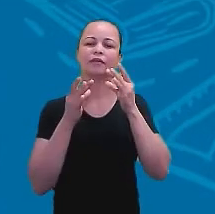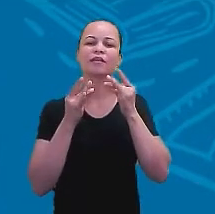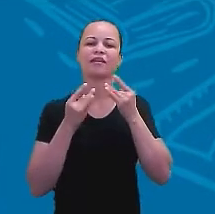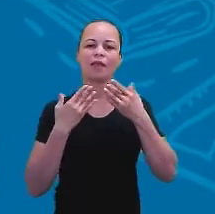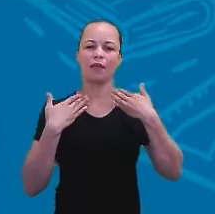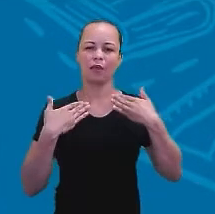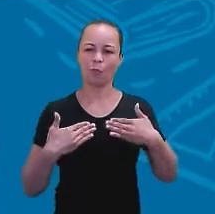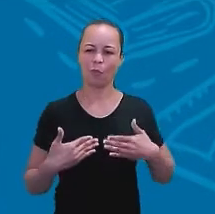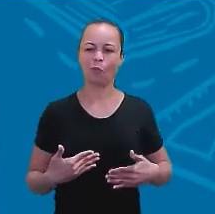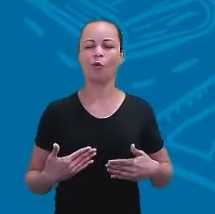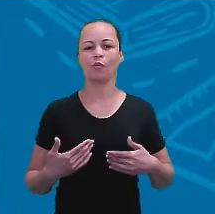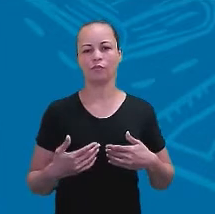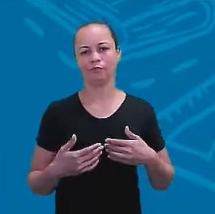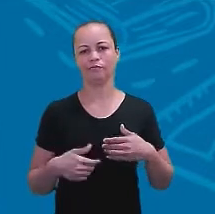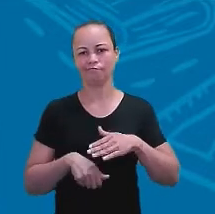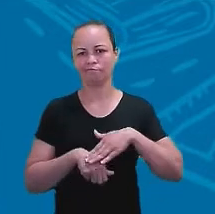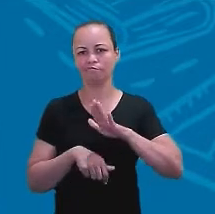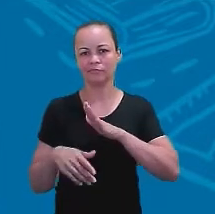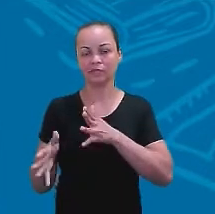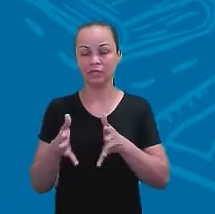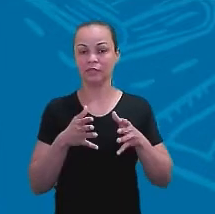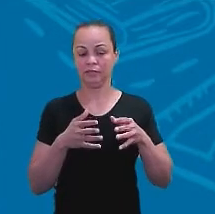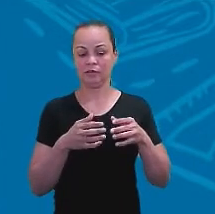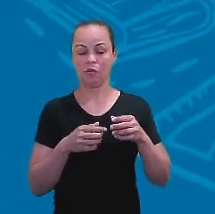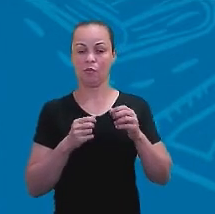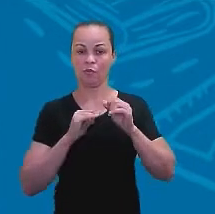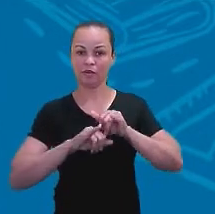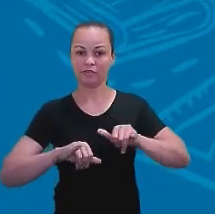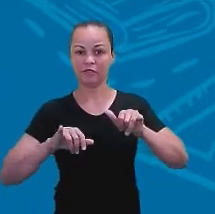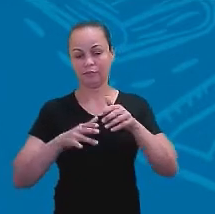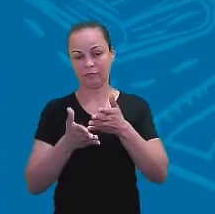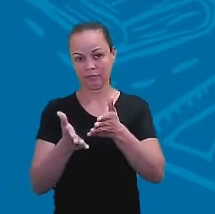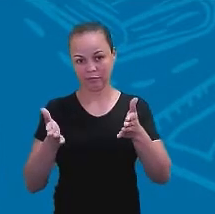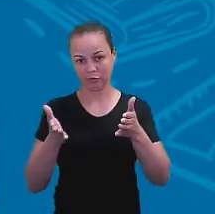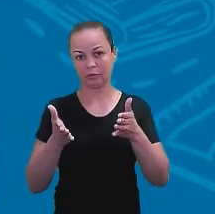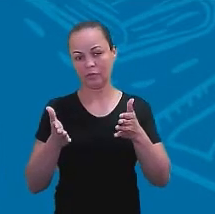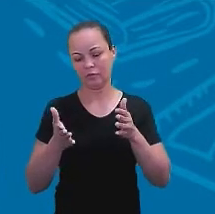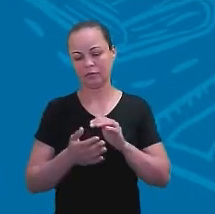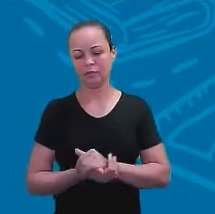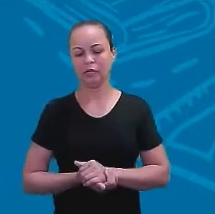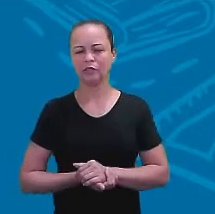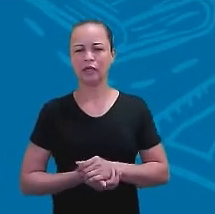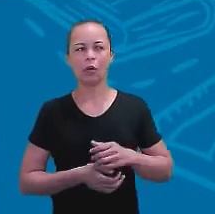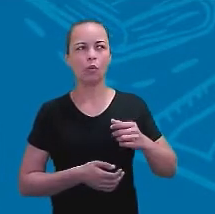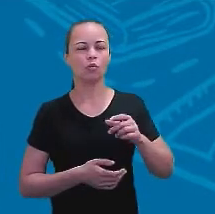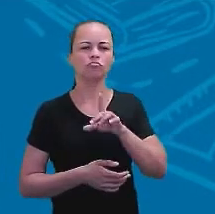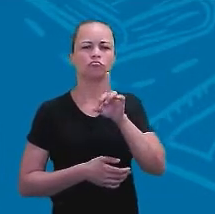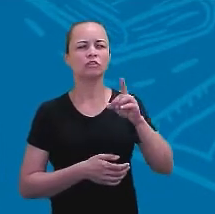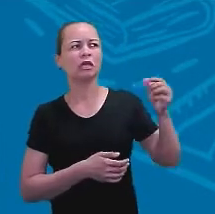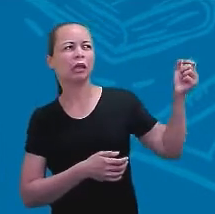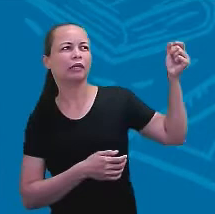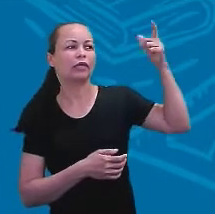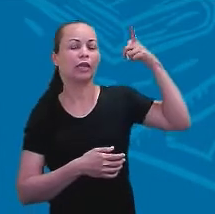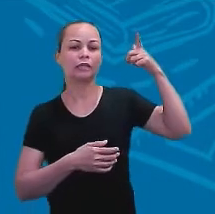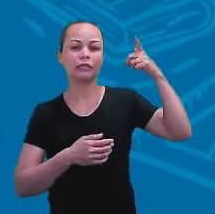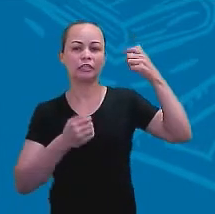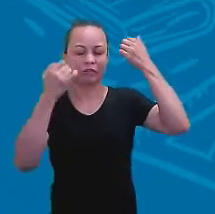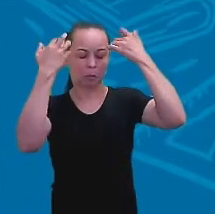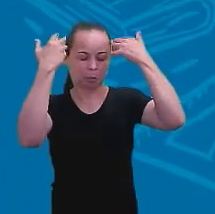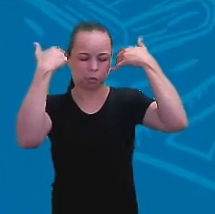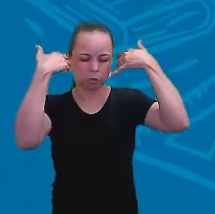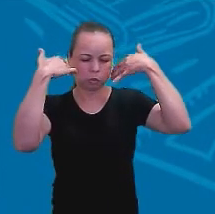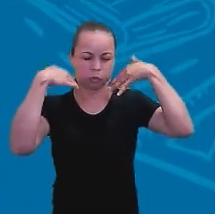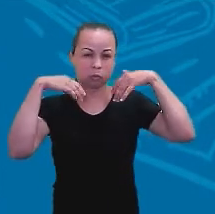bastante, porque como eu tinha dito para vocês, se a gente está num dia quente, né, um dia com bastante sol, a gente vai acabar suando